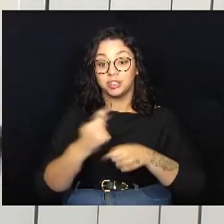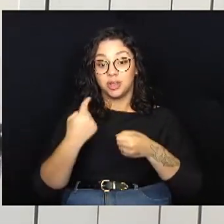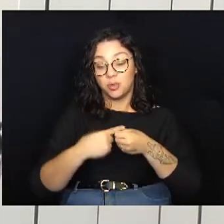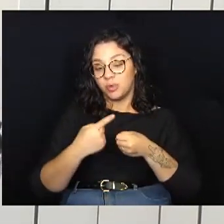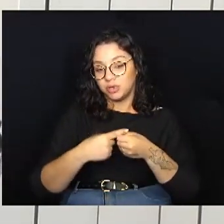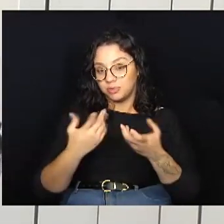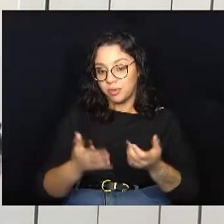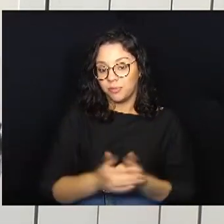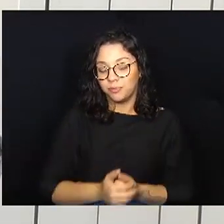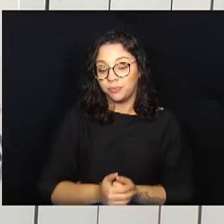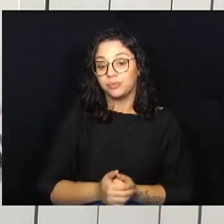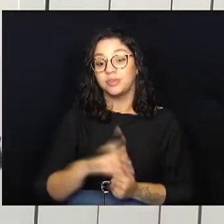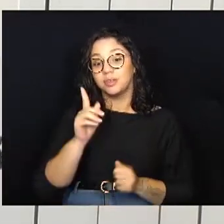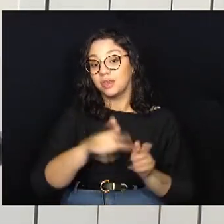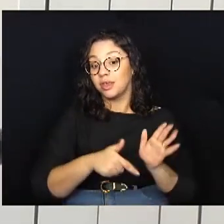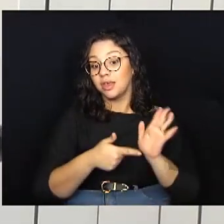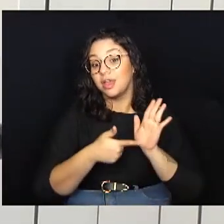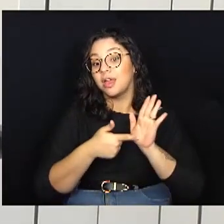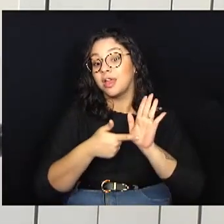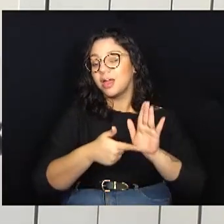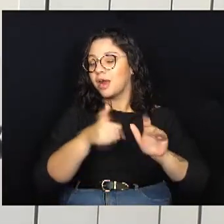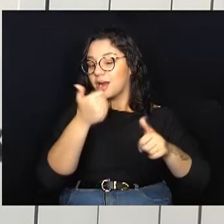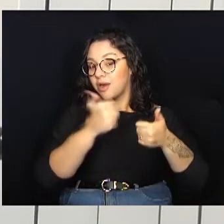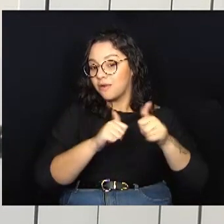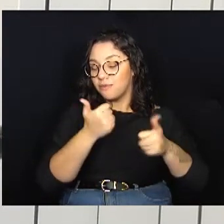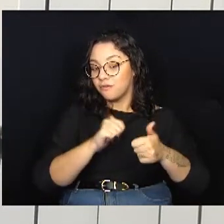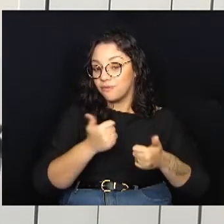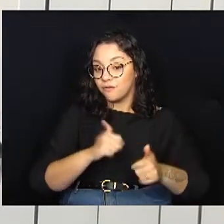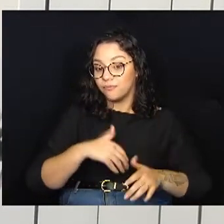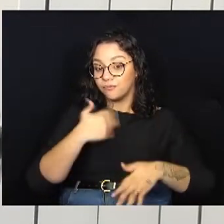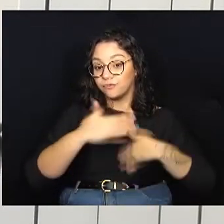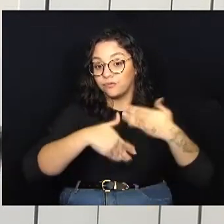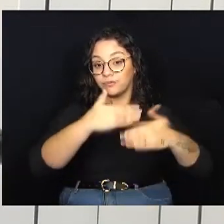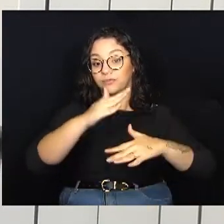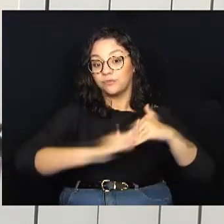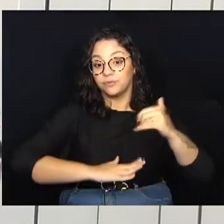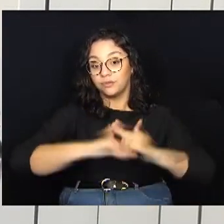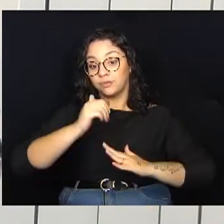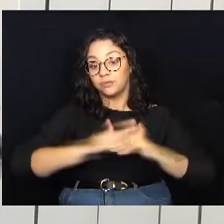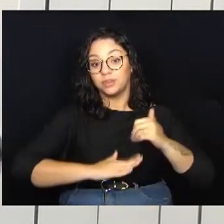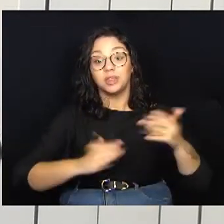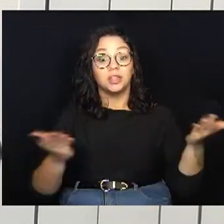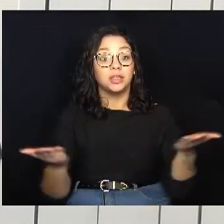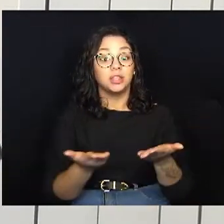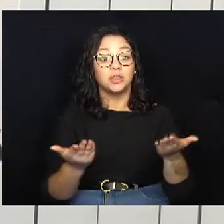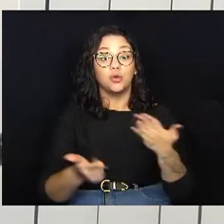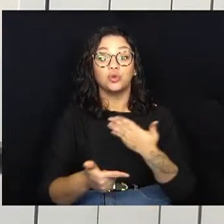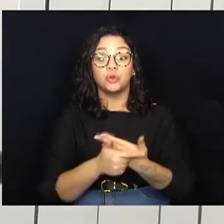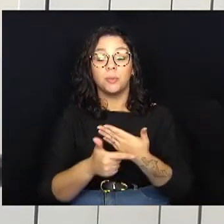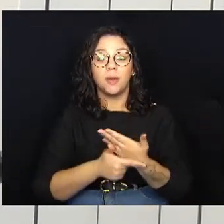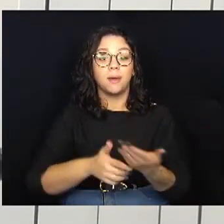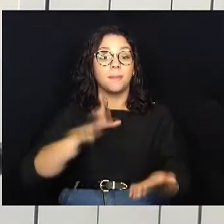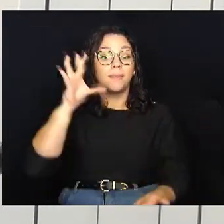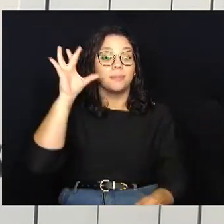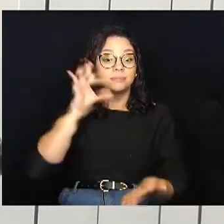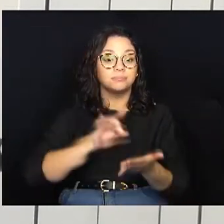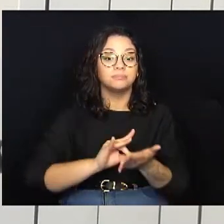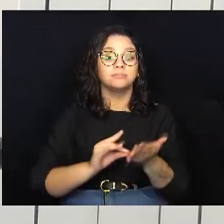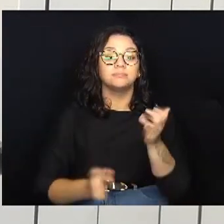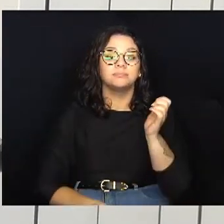um indicador que avalia o desempenho dos executivos e que hoje tem um papel decisivo